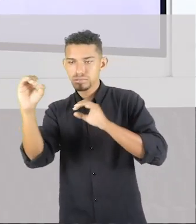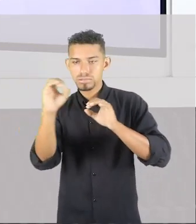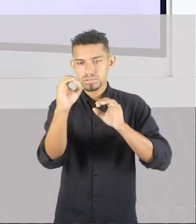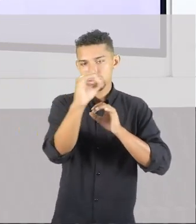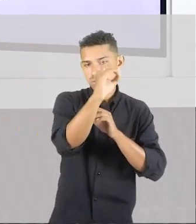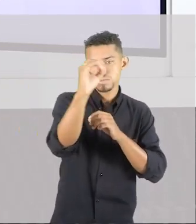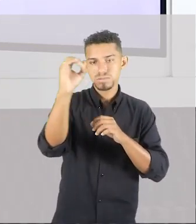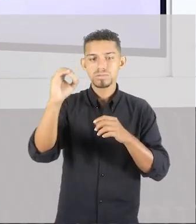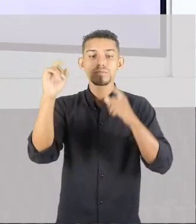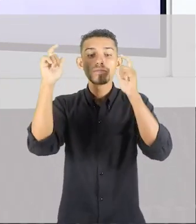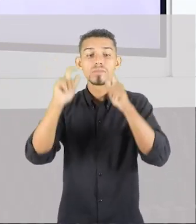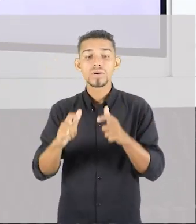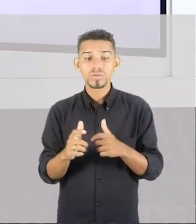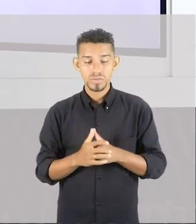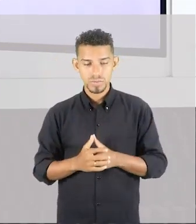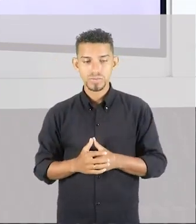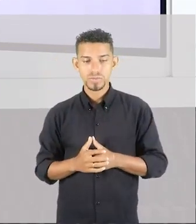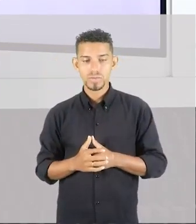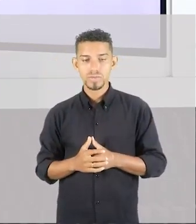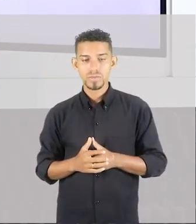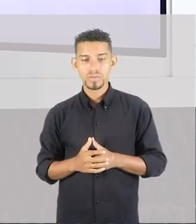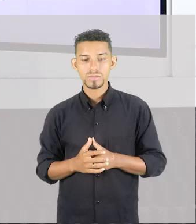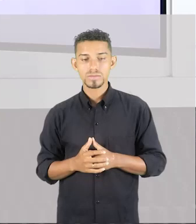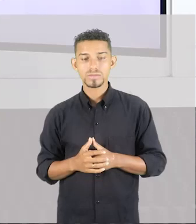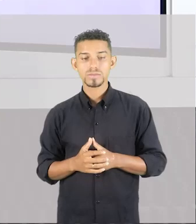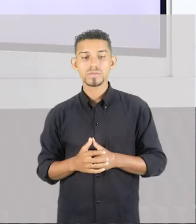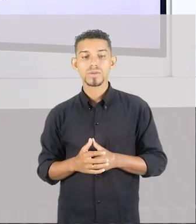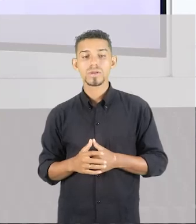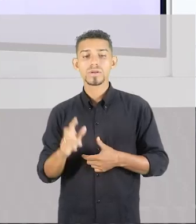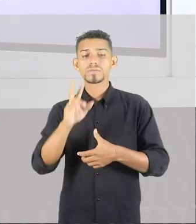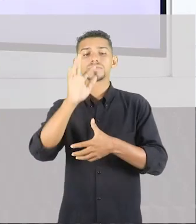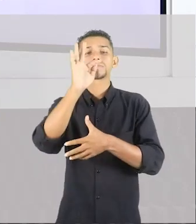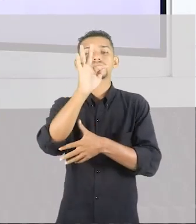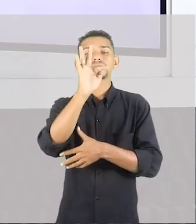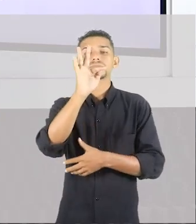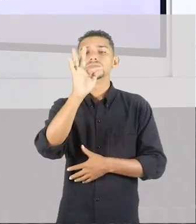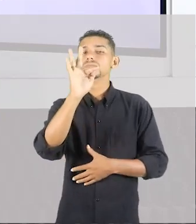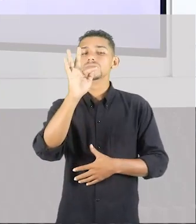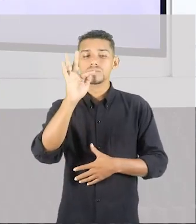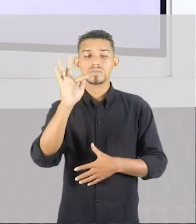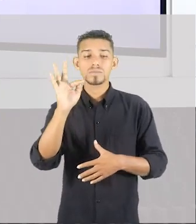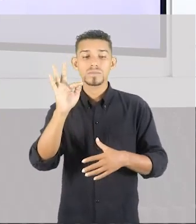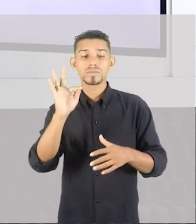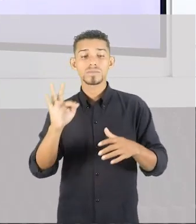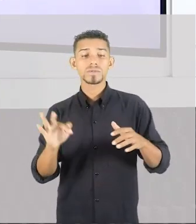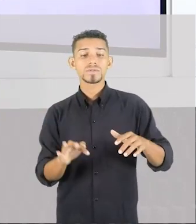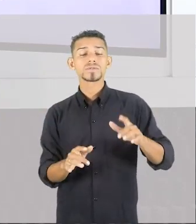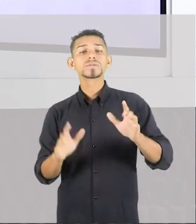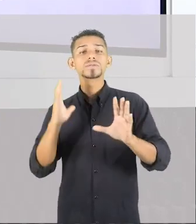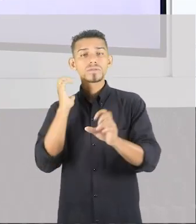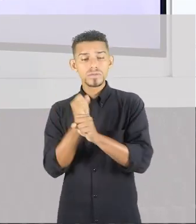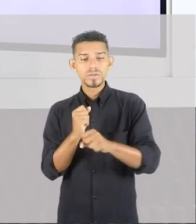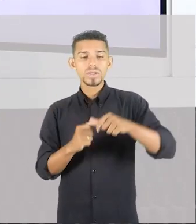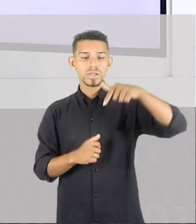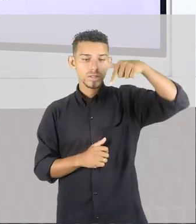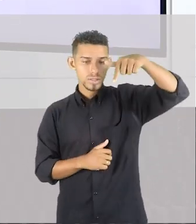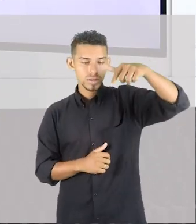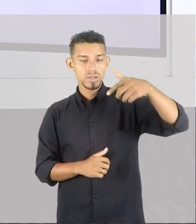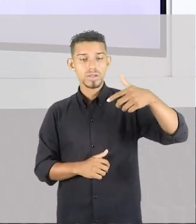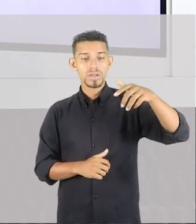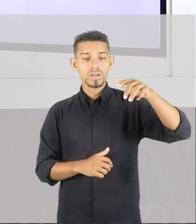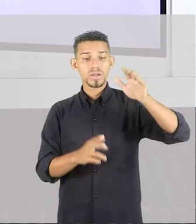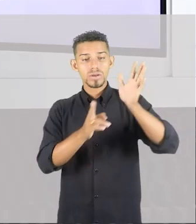força magnética vai apontar? Ah, qual é o valor da força magnética? Então é o valor da carga vezes o valor da velocidade, vezes o valor do